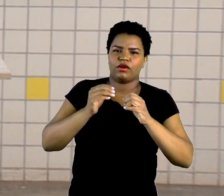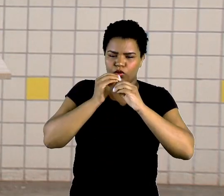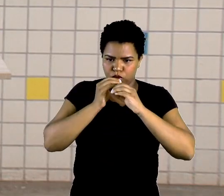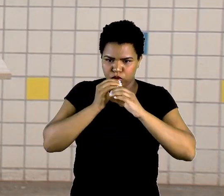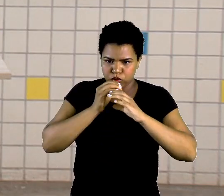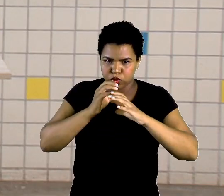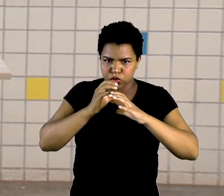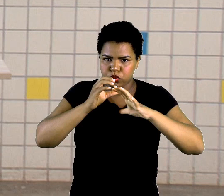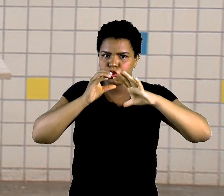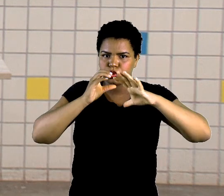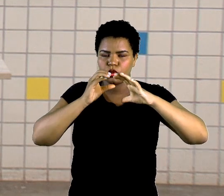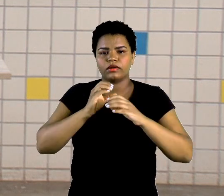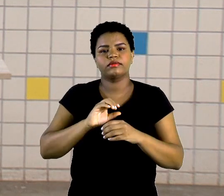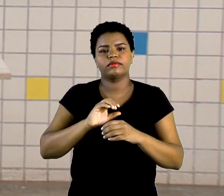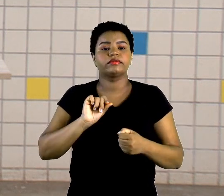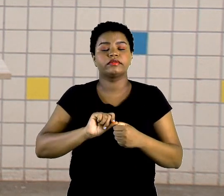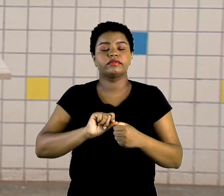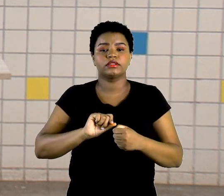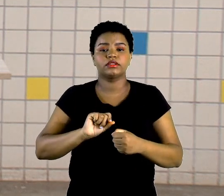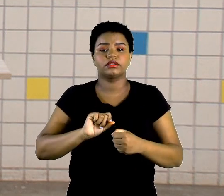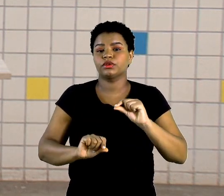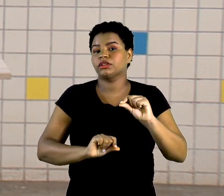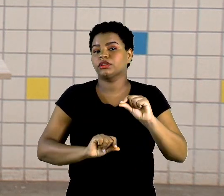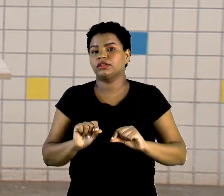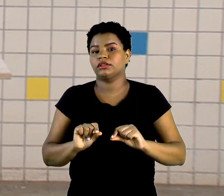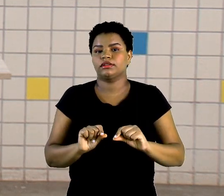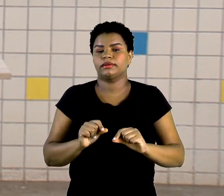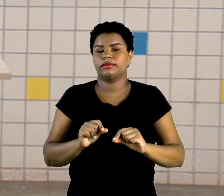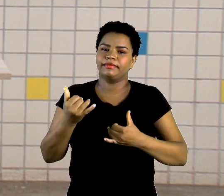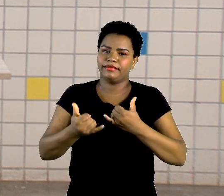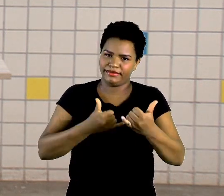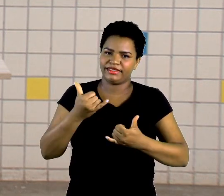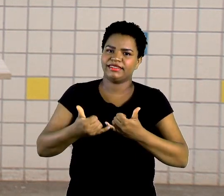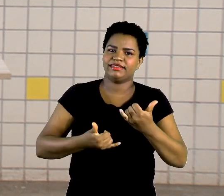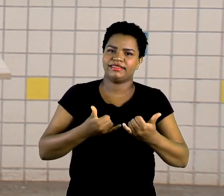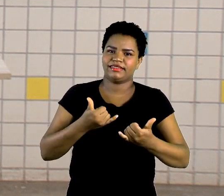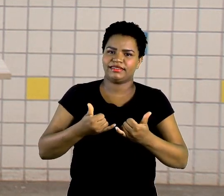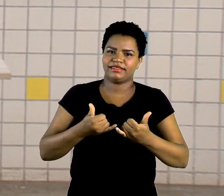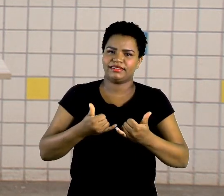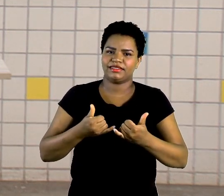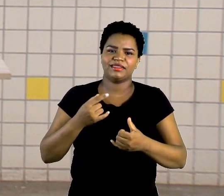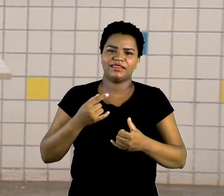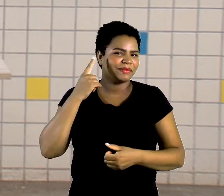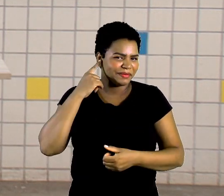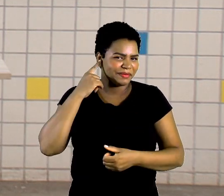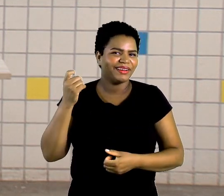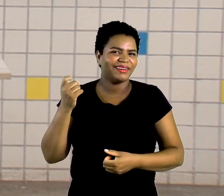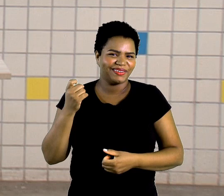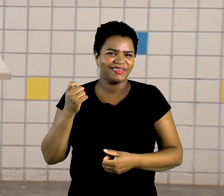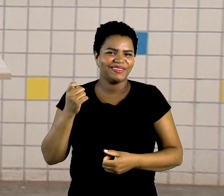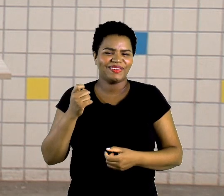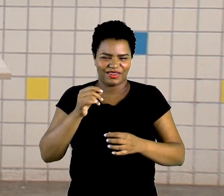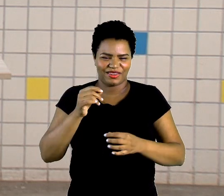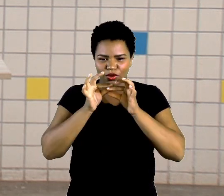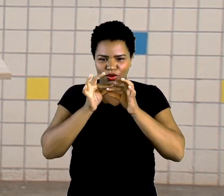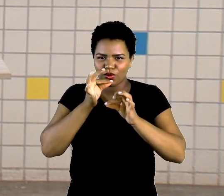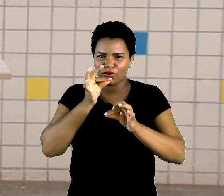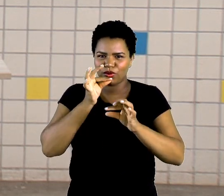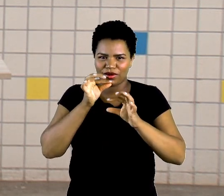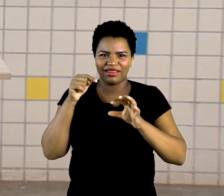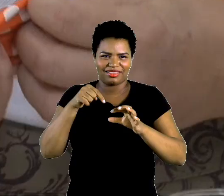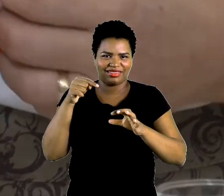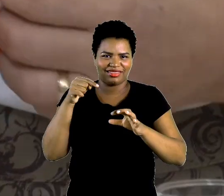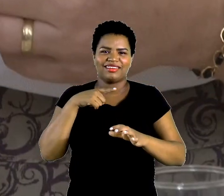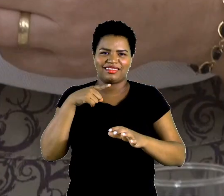balão, é feito, né, brincadeiras com um barulhinho que o balão gosta de soltar. Não, professora, mas na hora